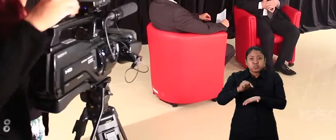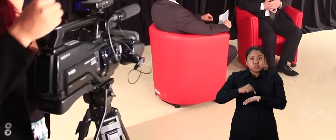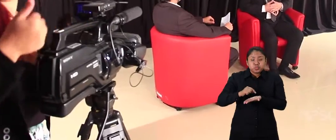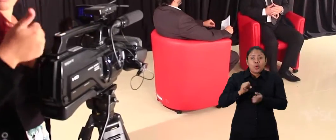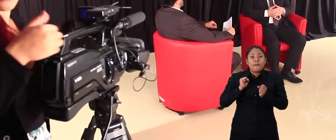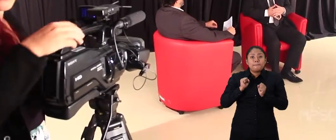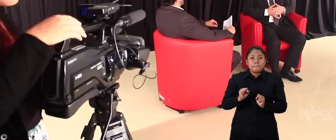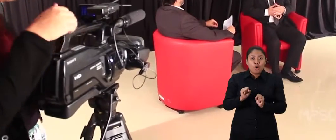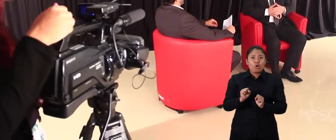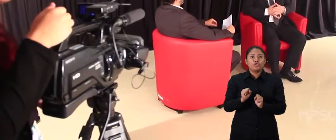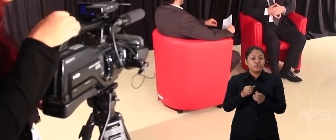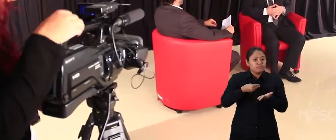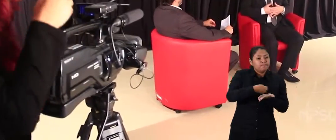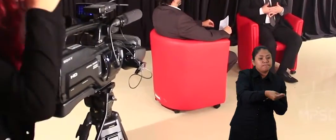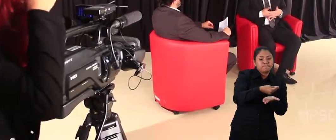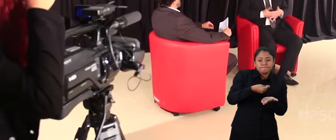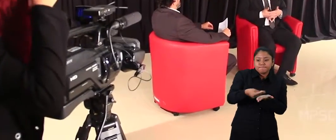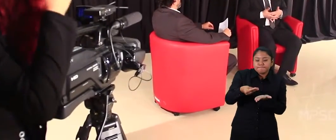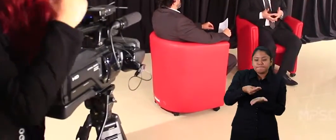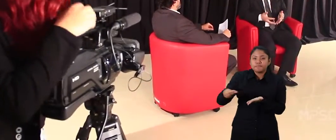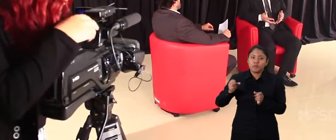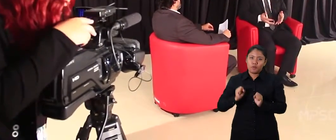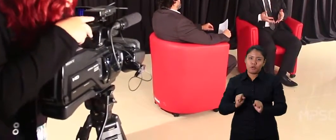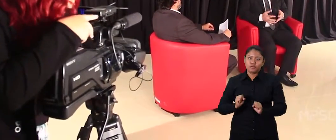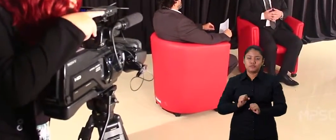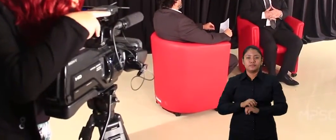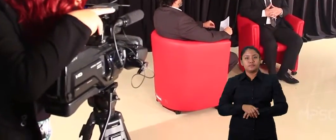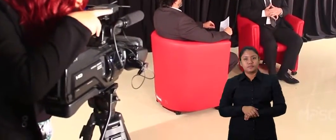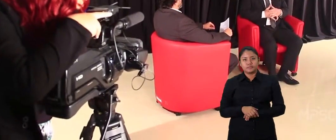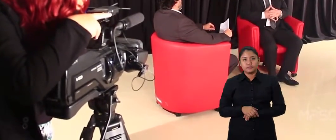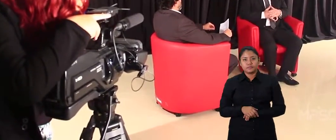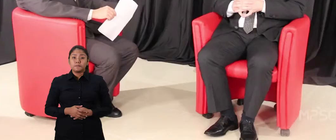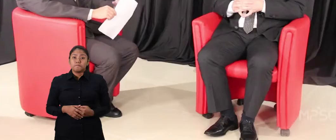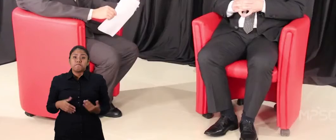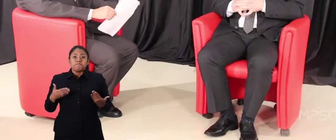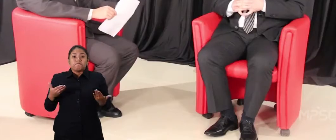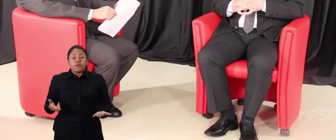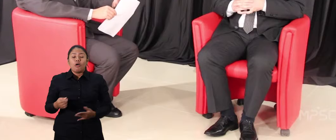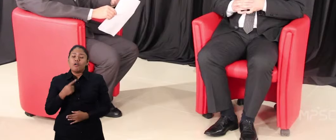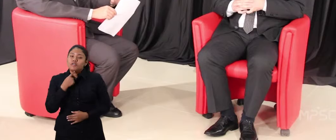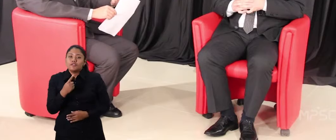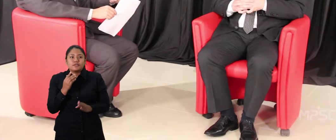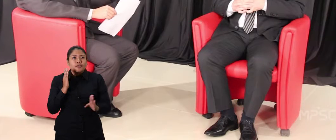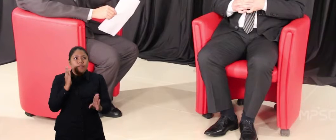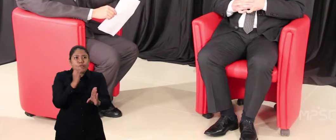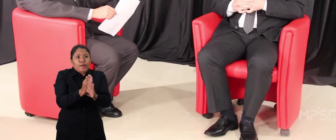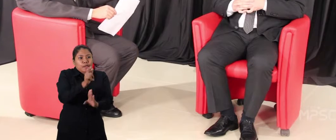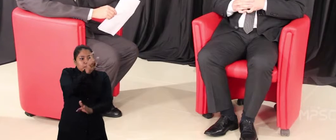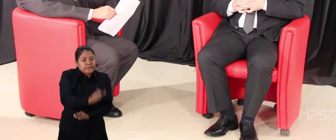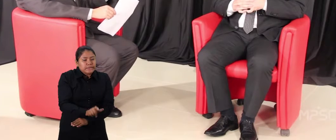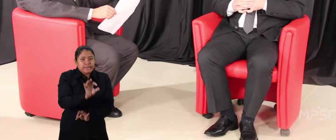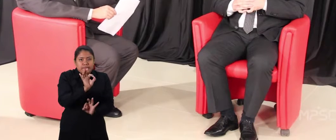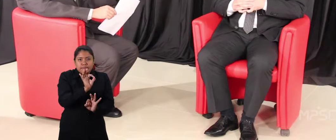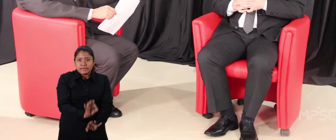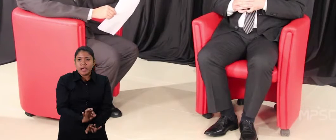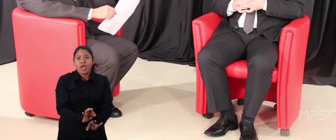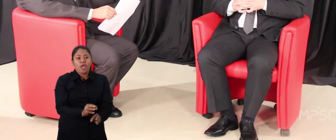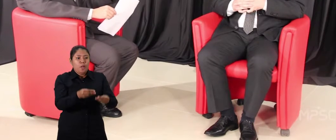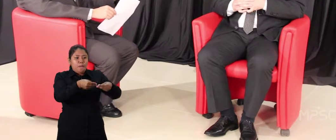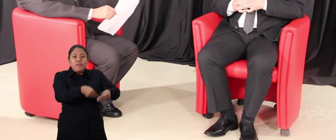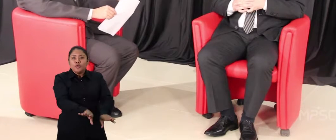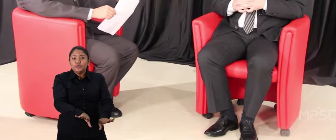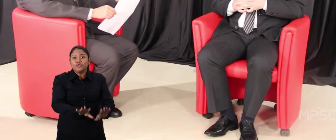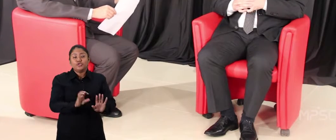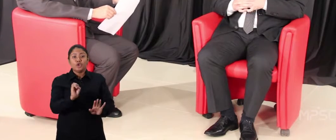Recursos de Bens Lesados pode ser utilizado esses recursos. Basicamente, quando a gente não consegue identificar individualmente